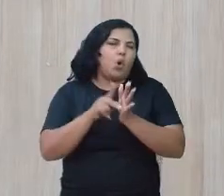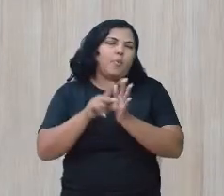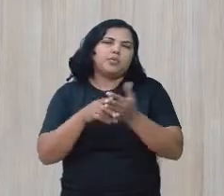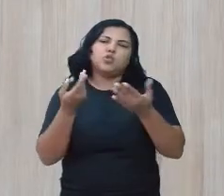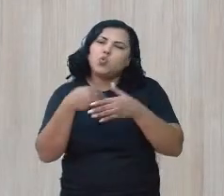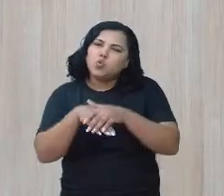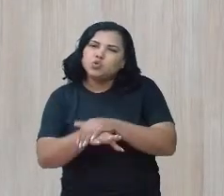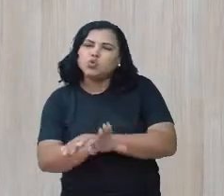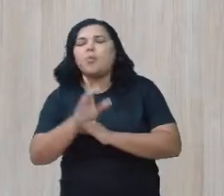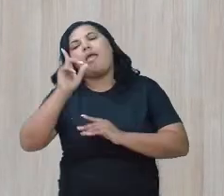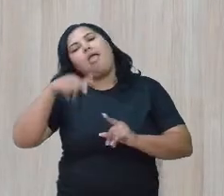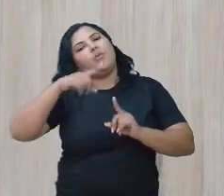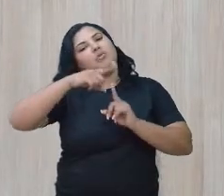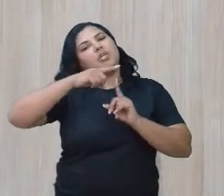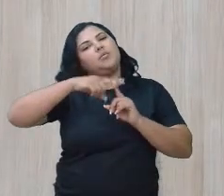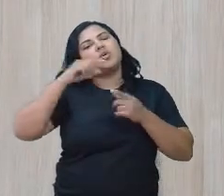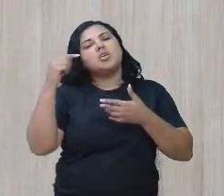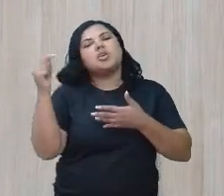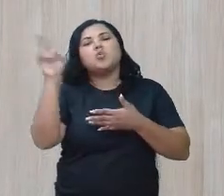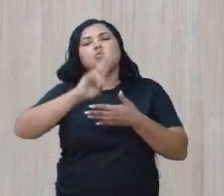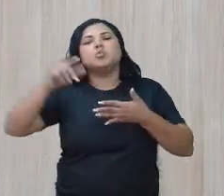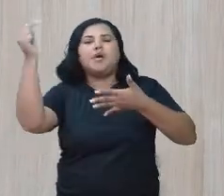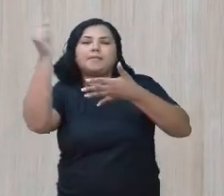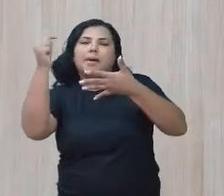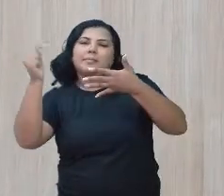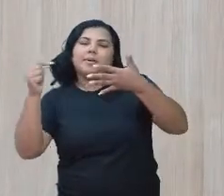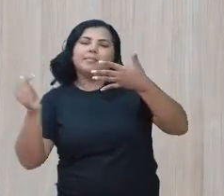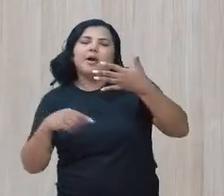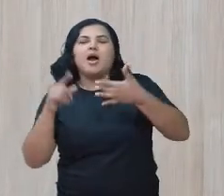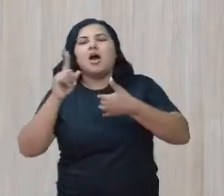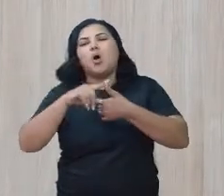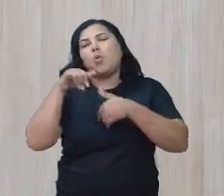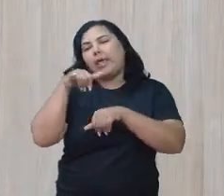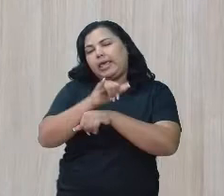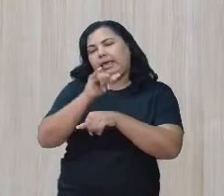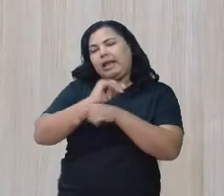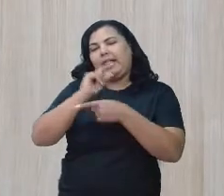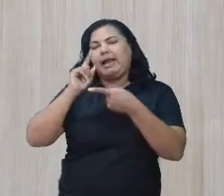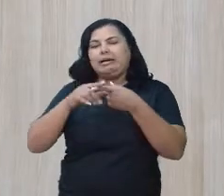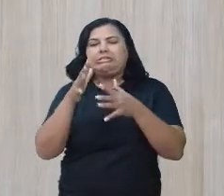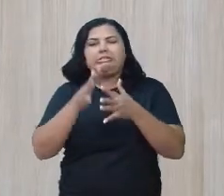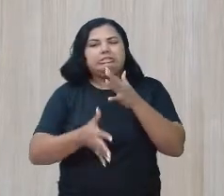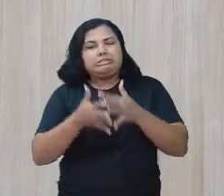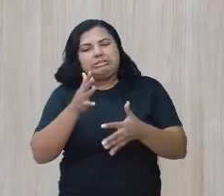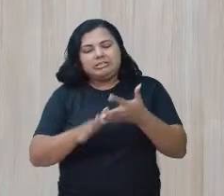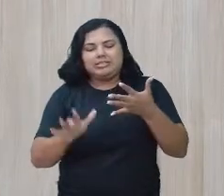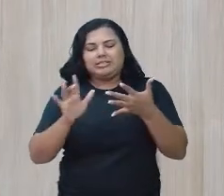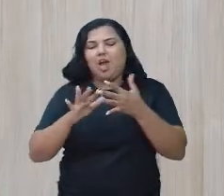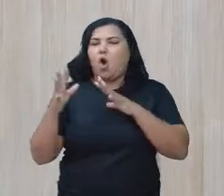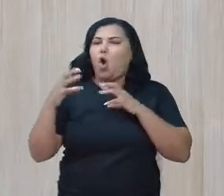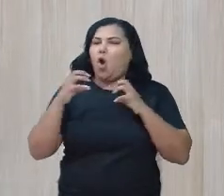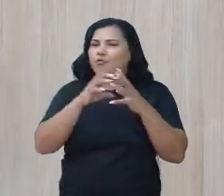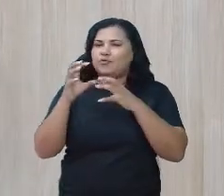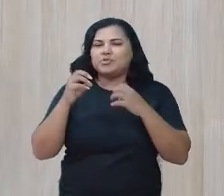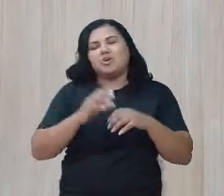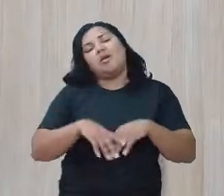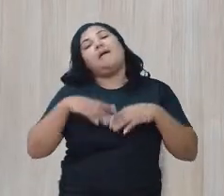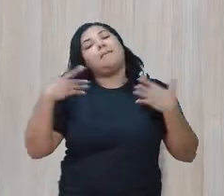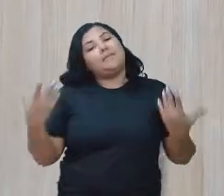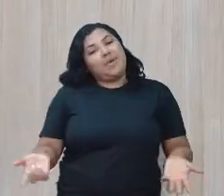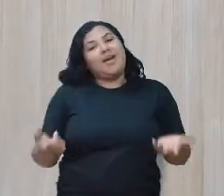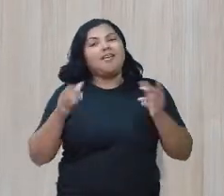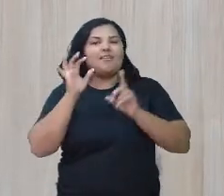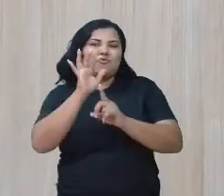utilizar esses elementos que a gente viu aí. O engano, o atrapalho, a confusão, para